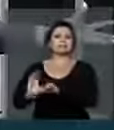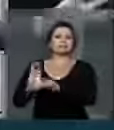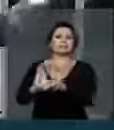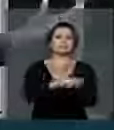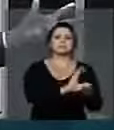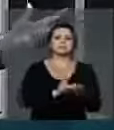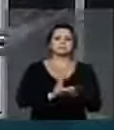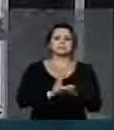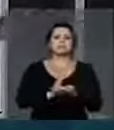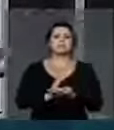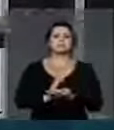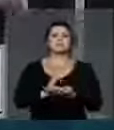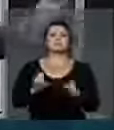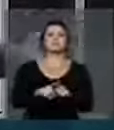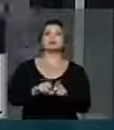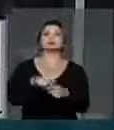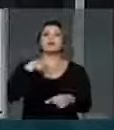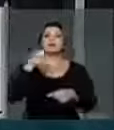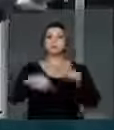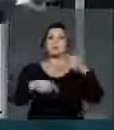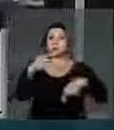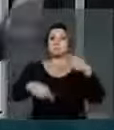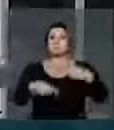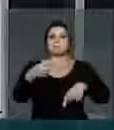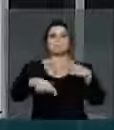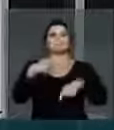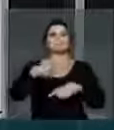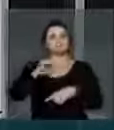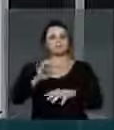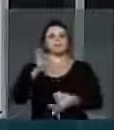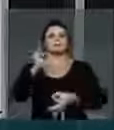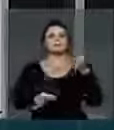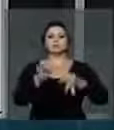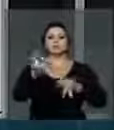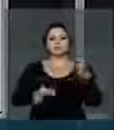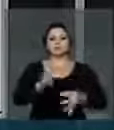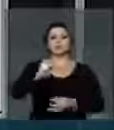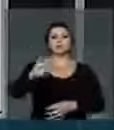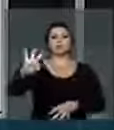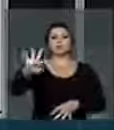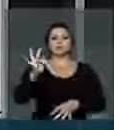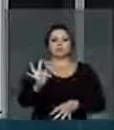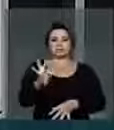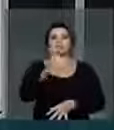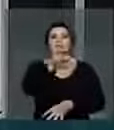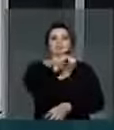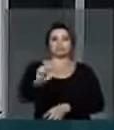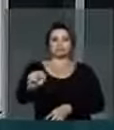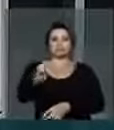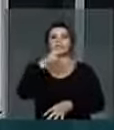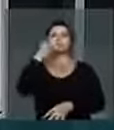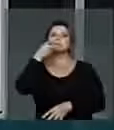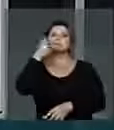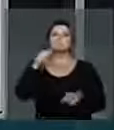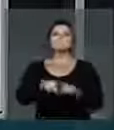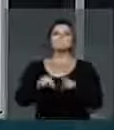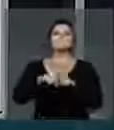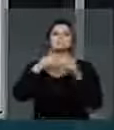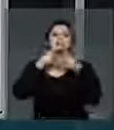diz a Constituição. Esse é um debate que acabou parando na Justiça, o Supremo vai se pronunciar sobre ele. Mas,